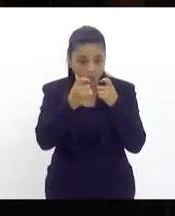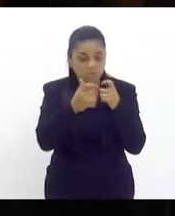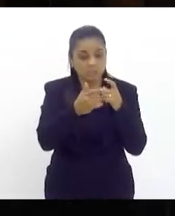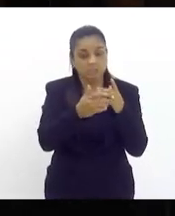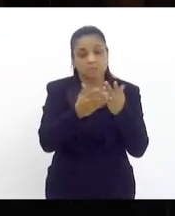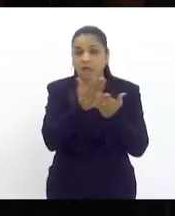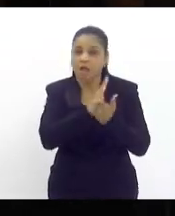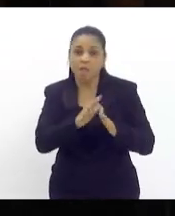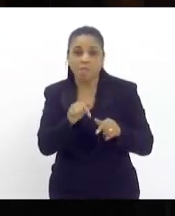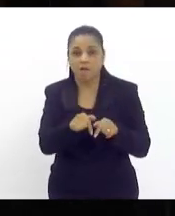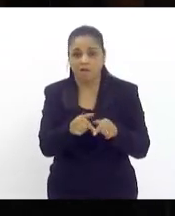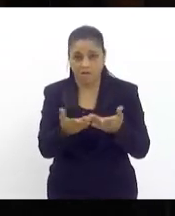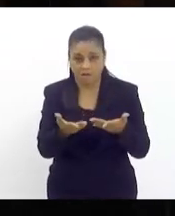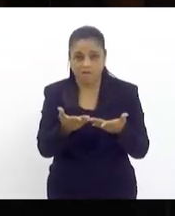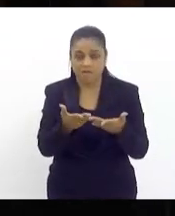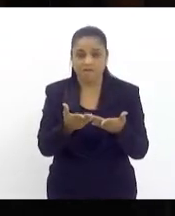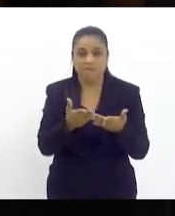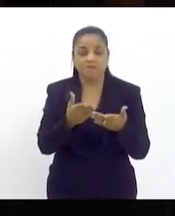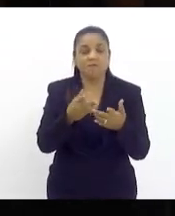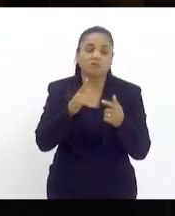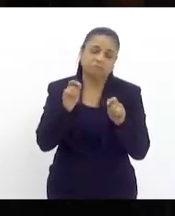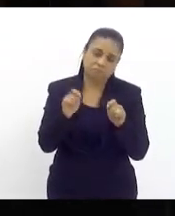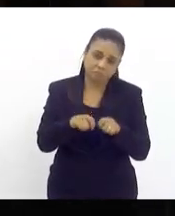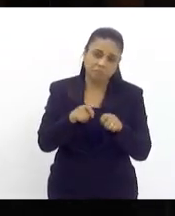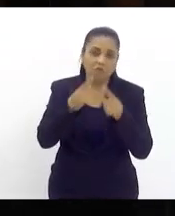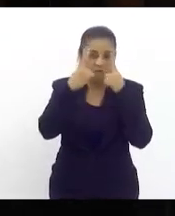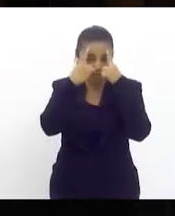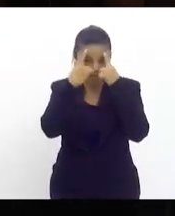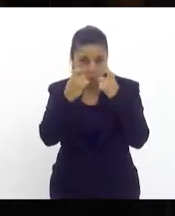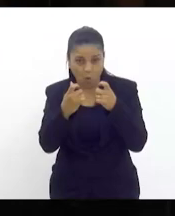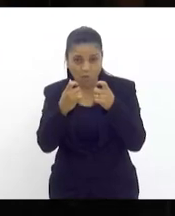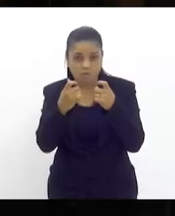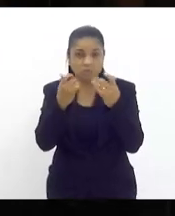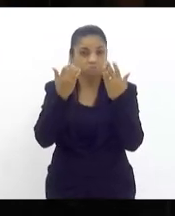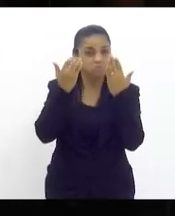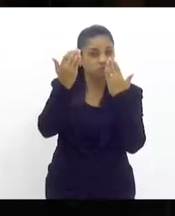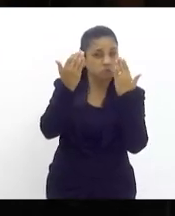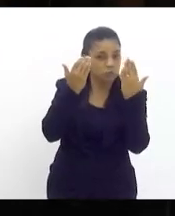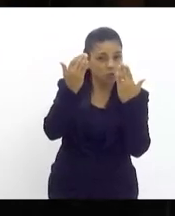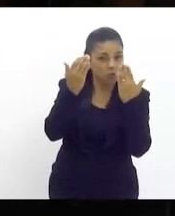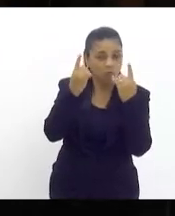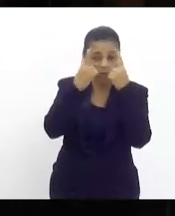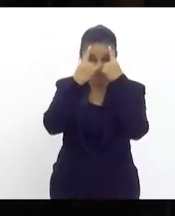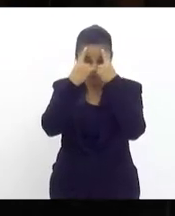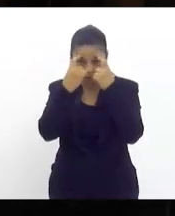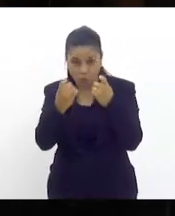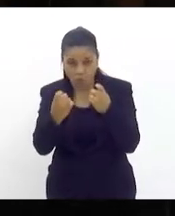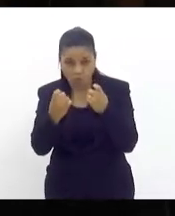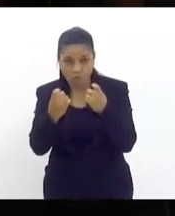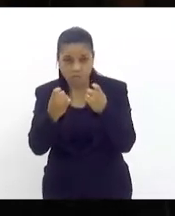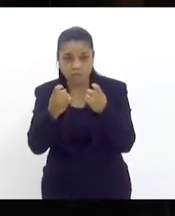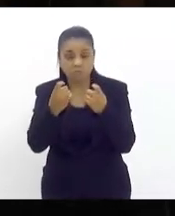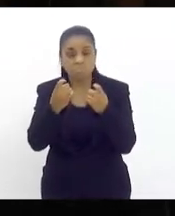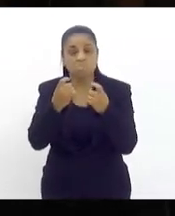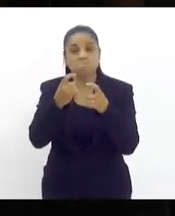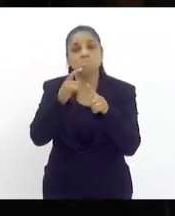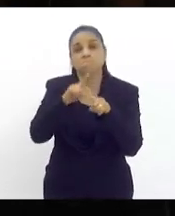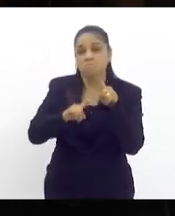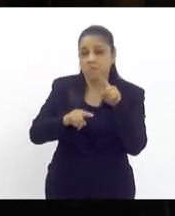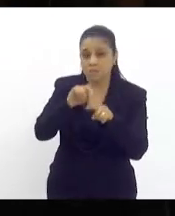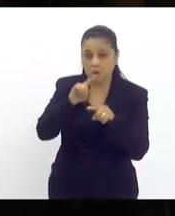esse ciclo de violência pode ser a violência psicológica pode ser a violência material quando depende economicamente